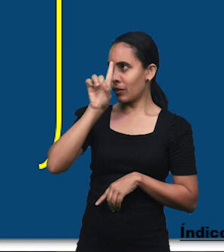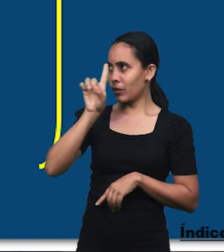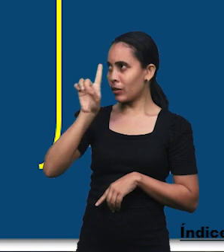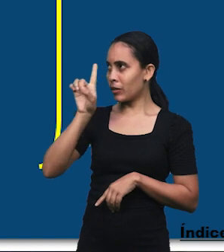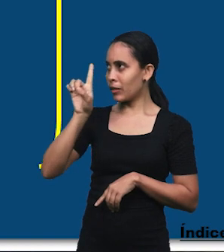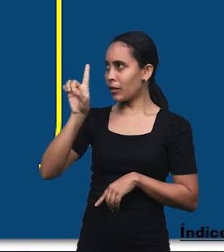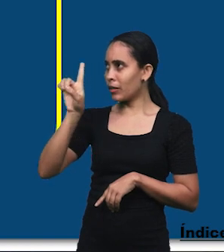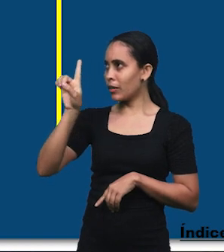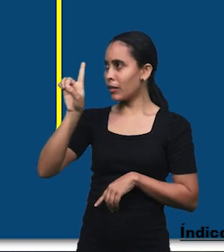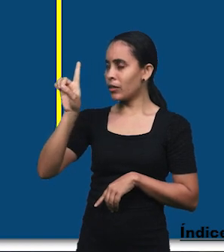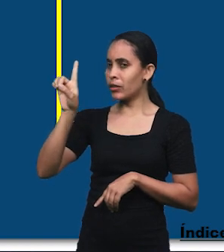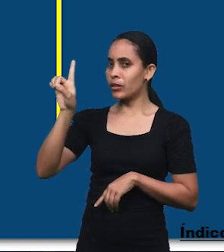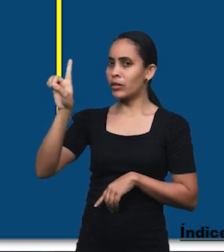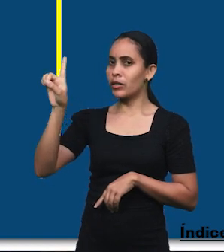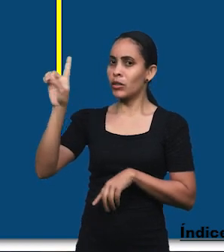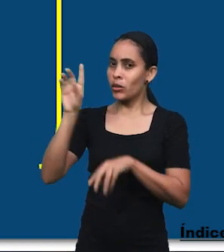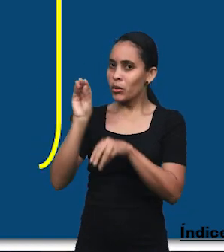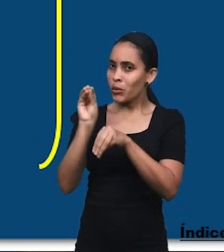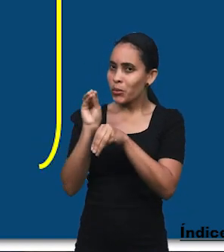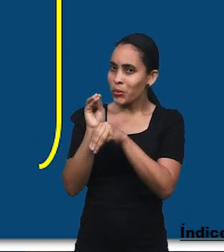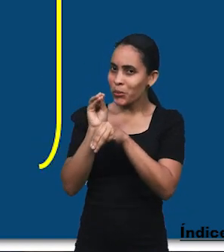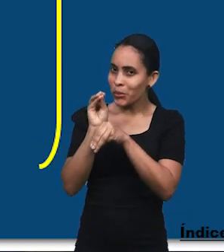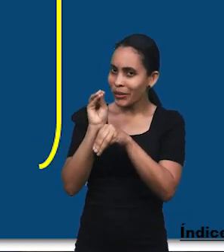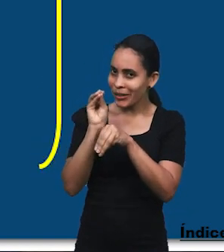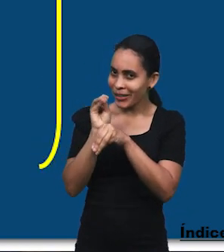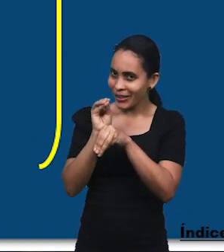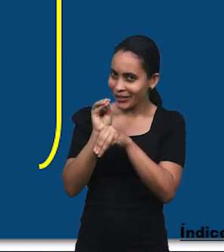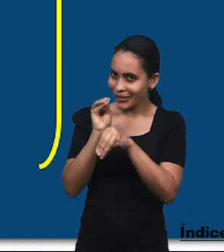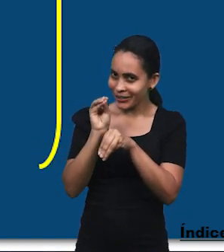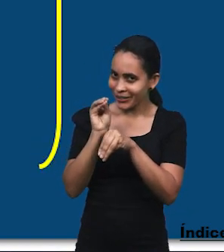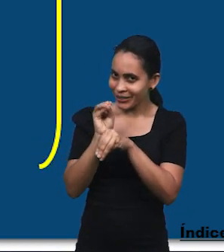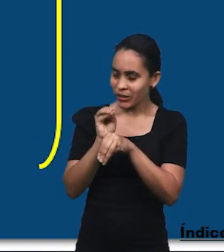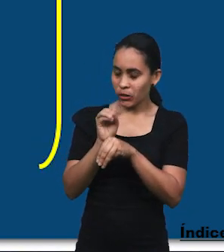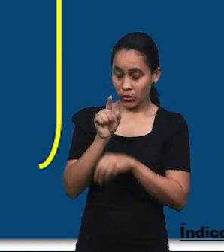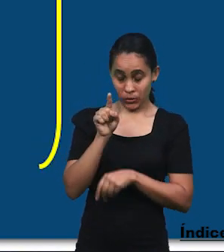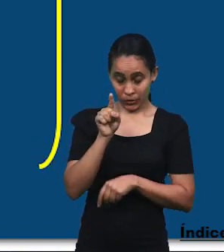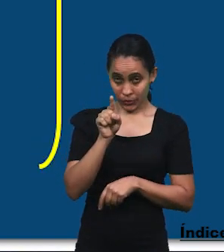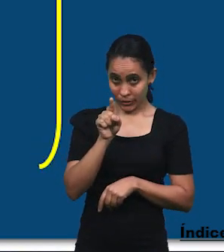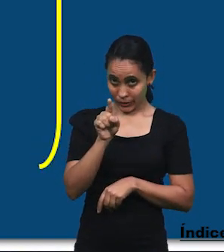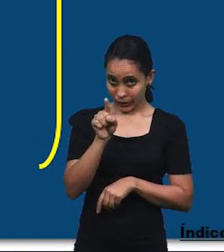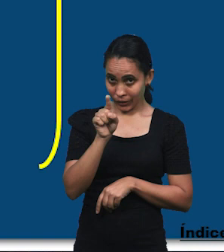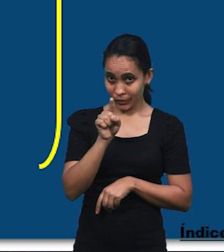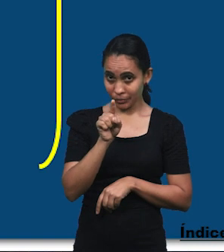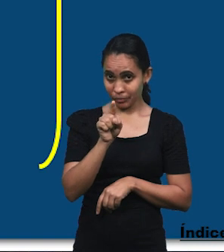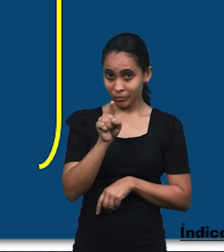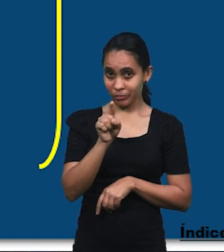ouve a voz do Senhor te